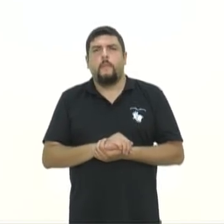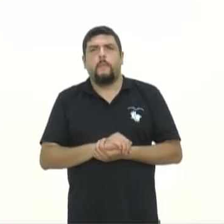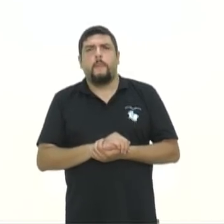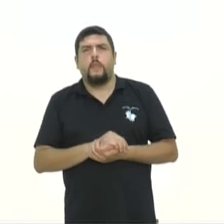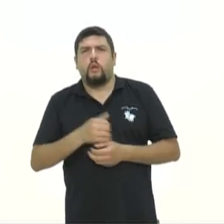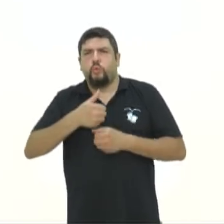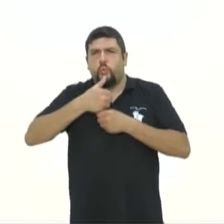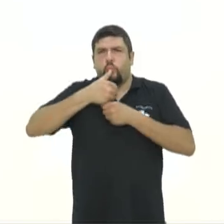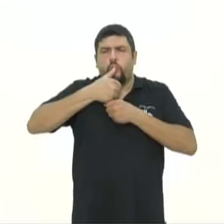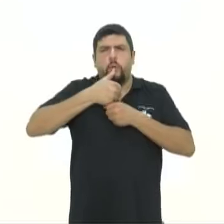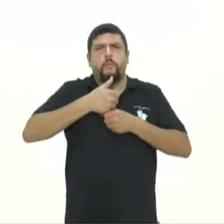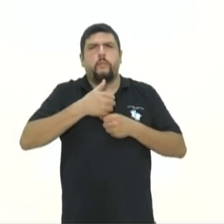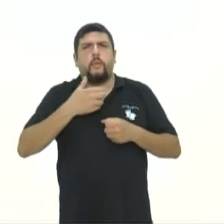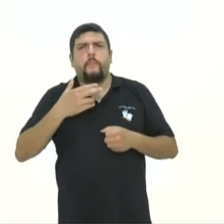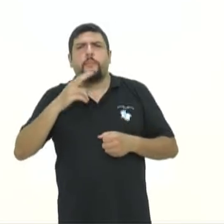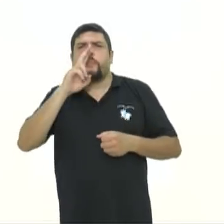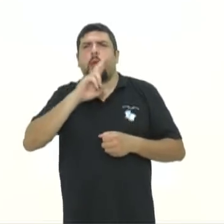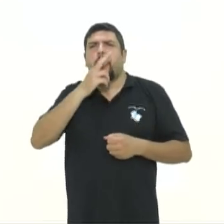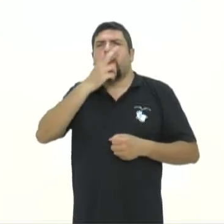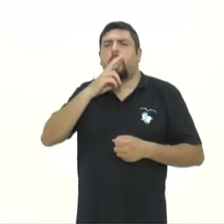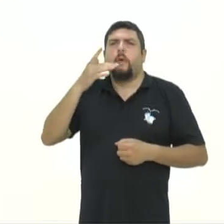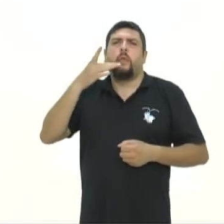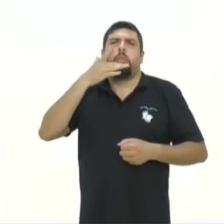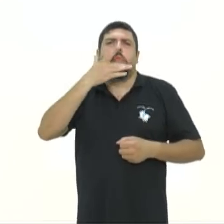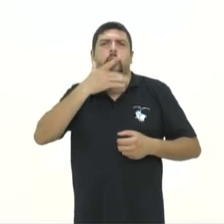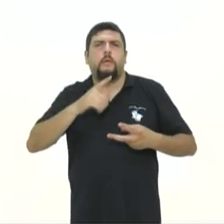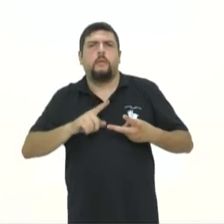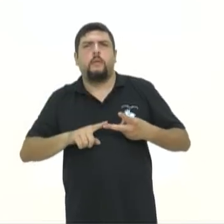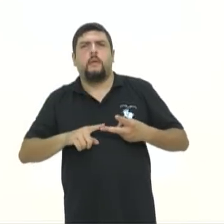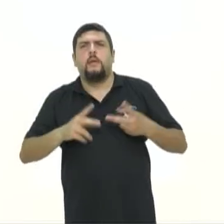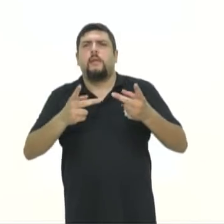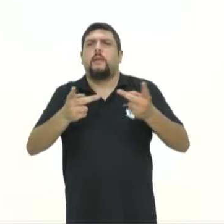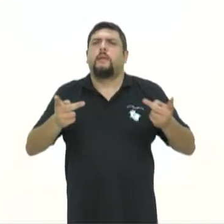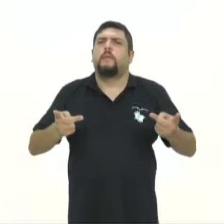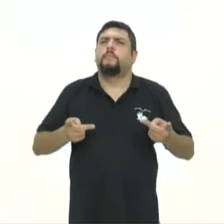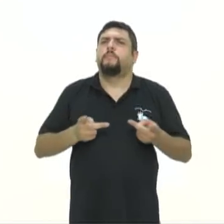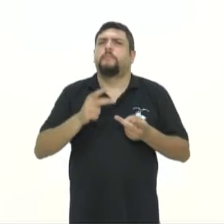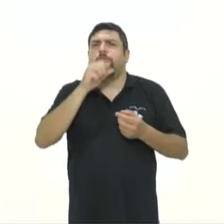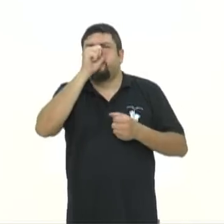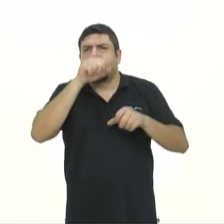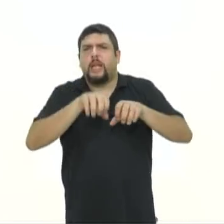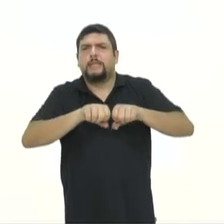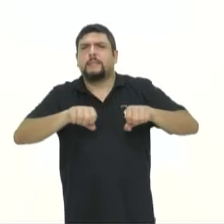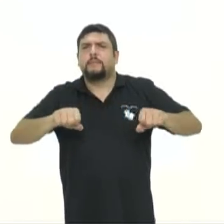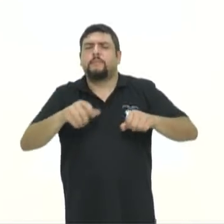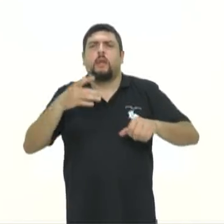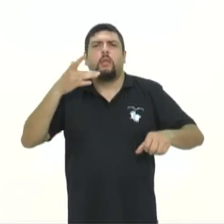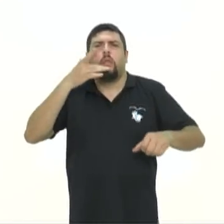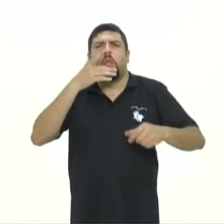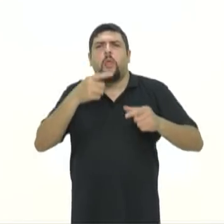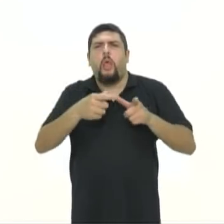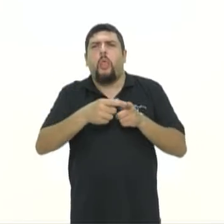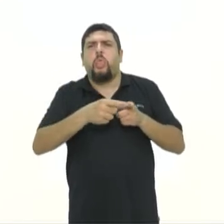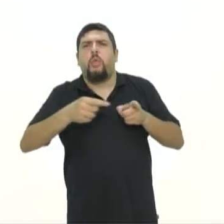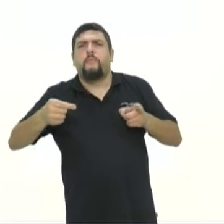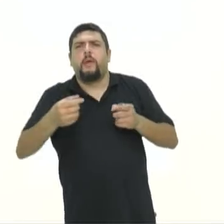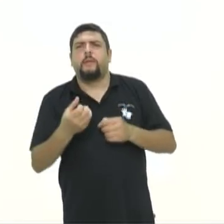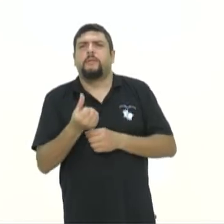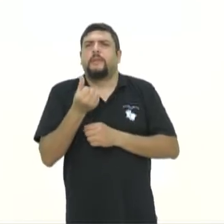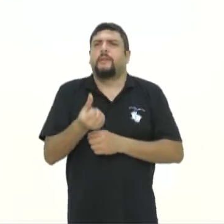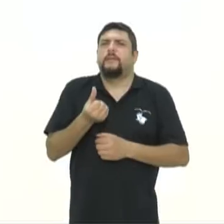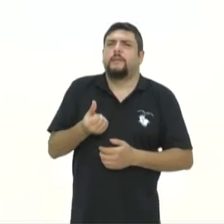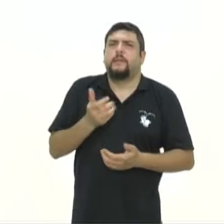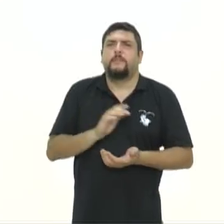estava delicioso. E a pizza de calabresa? Maravilhosa. Comi uns 6 pedaços.